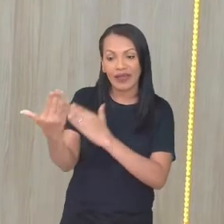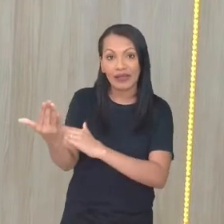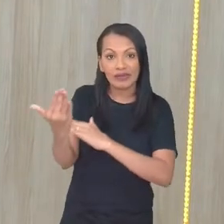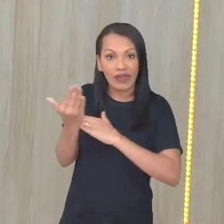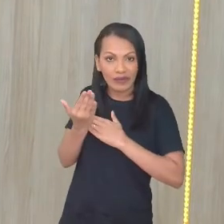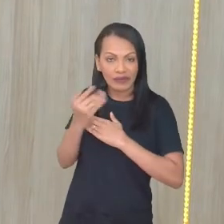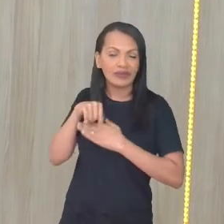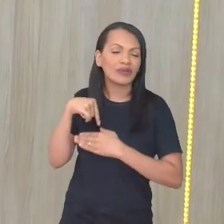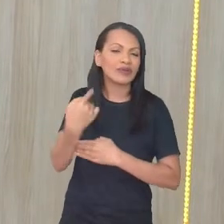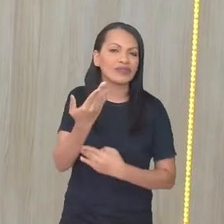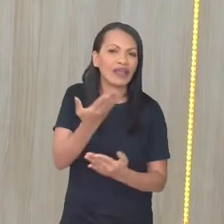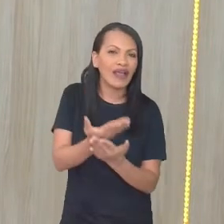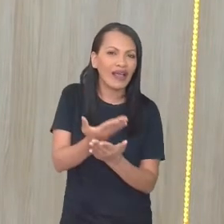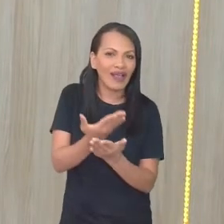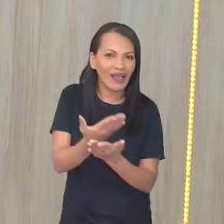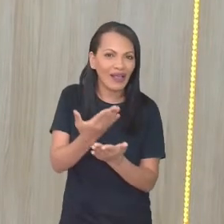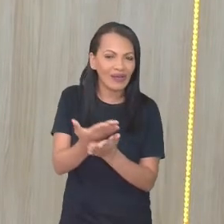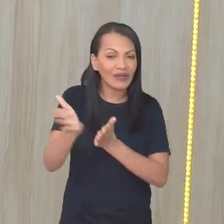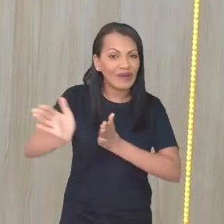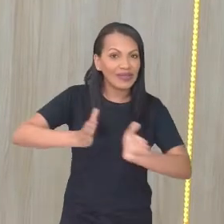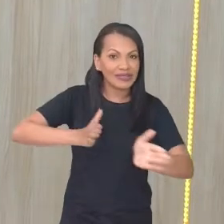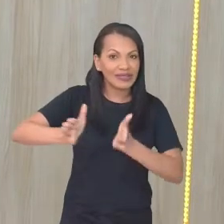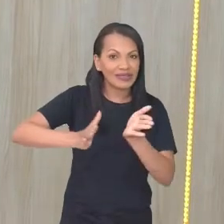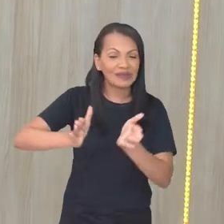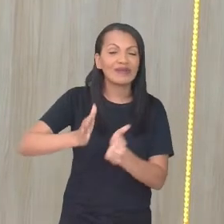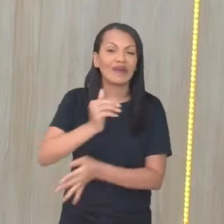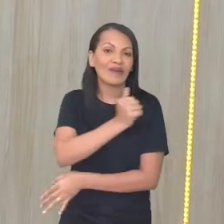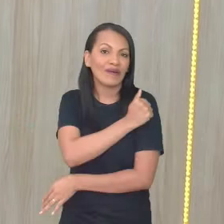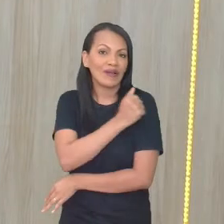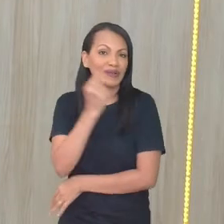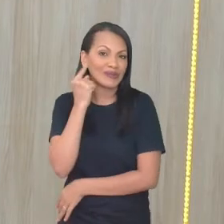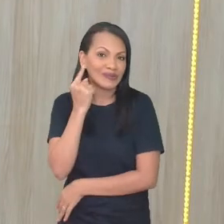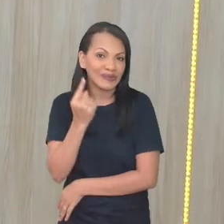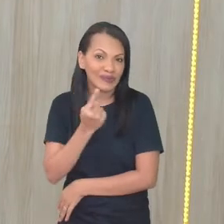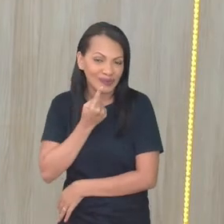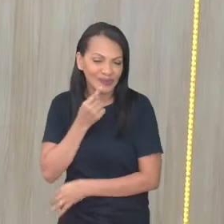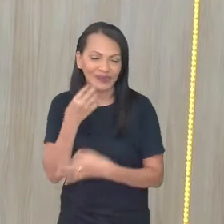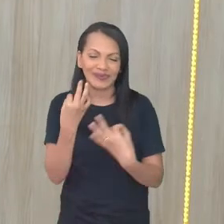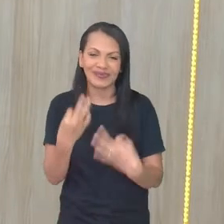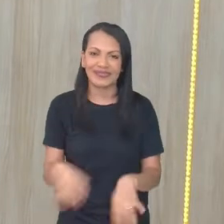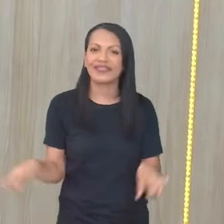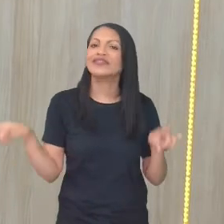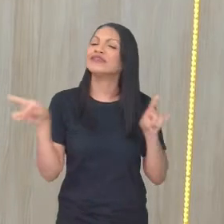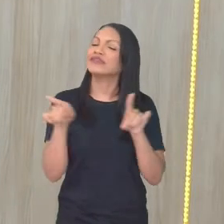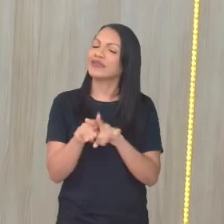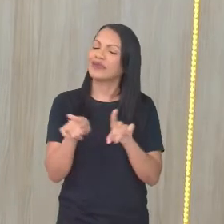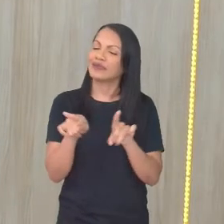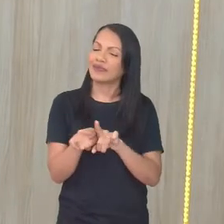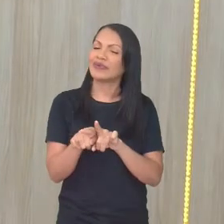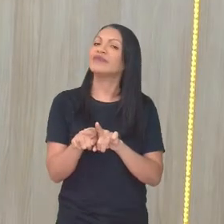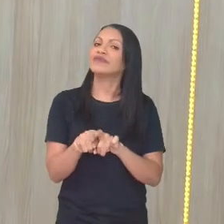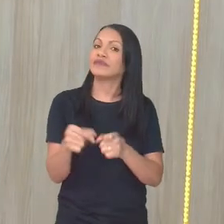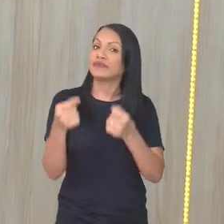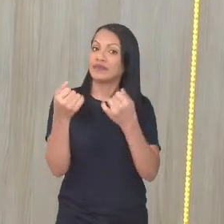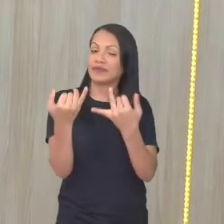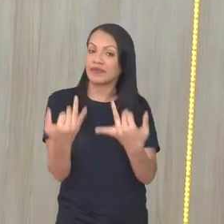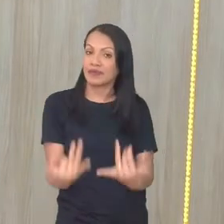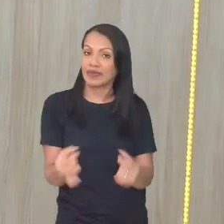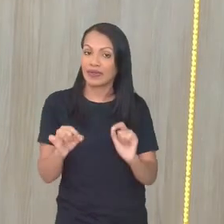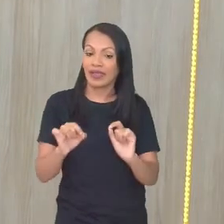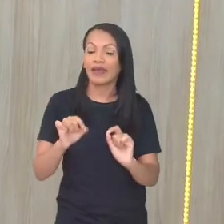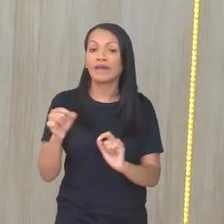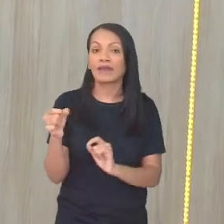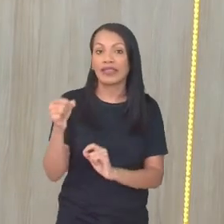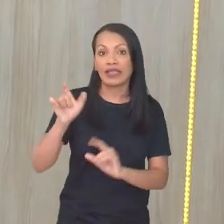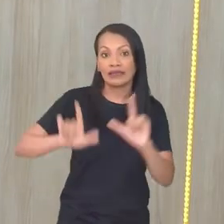para que nossas aulas se tornem mais acessíveis, né, para todos e todas. E a gente falou aqui, né, da TV